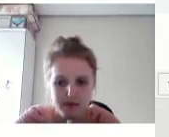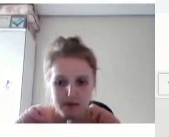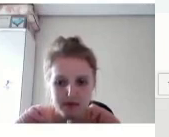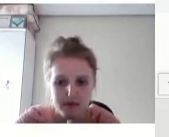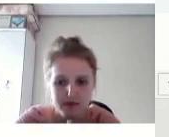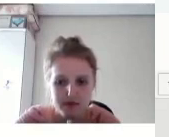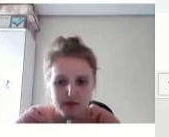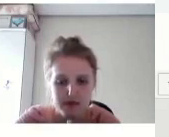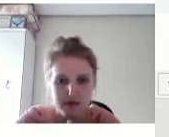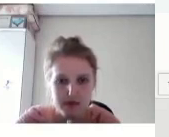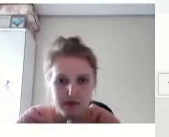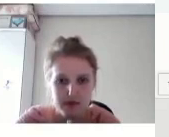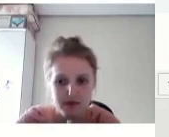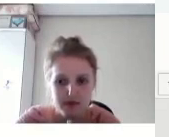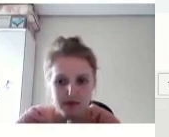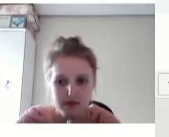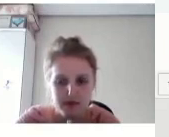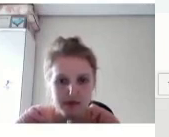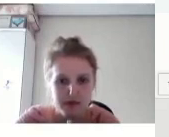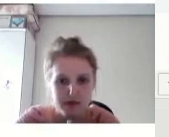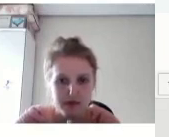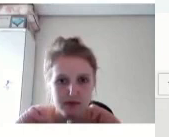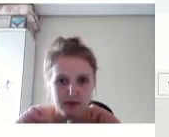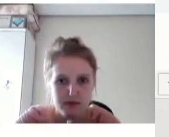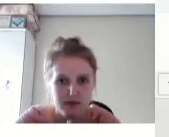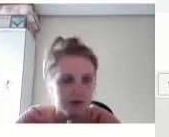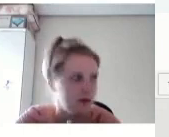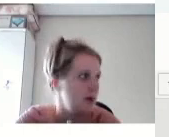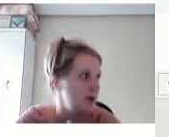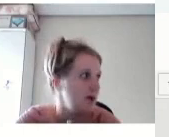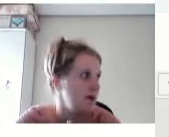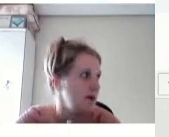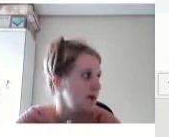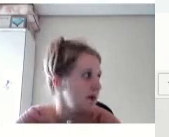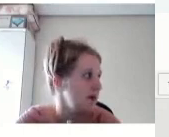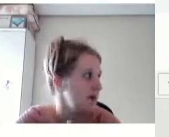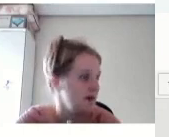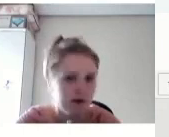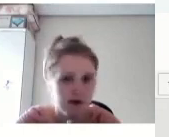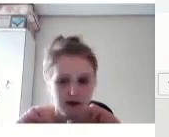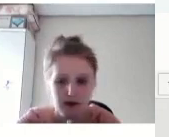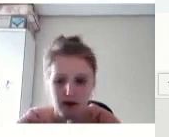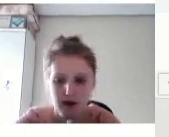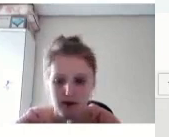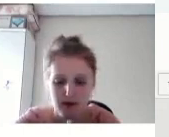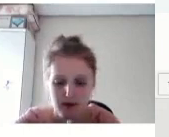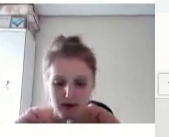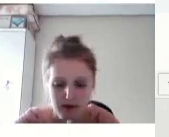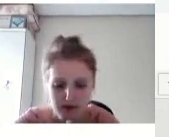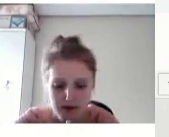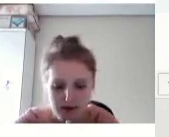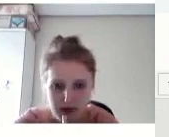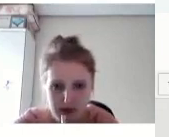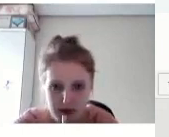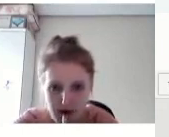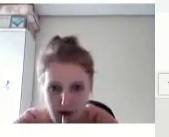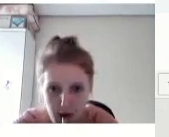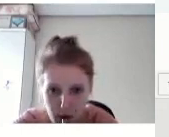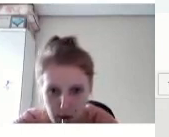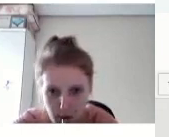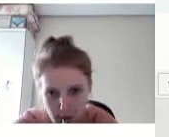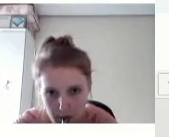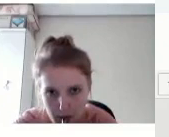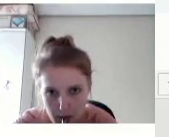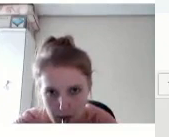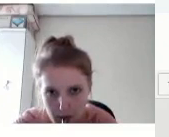G também é funcional do campo e do momento conjugado. Então aqui a gente vai definir o parêntese de